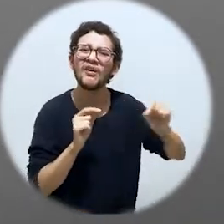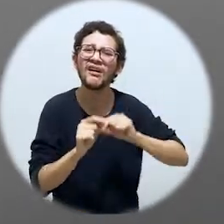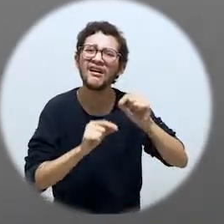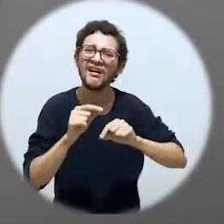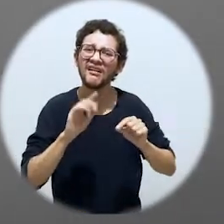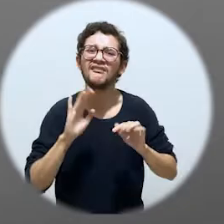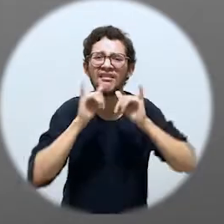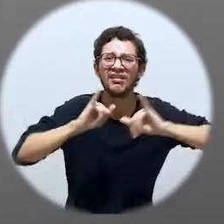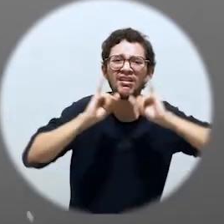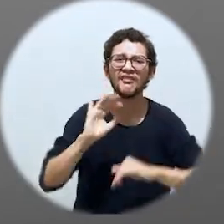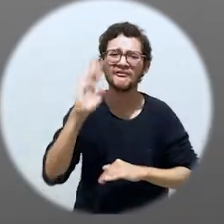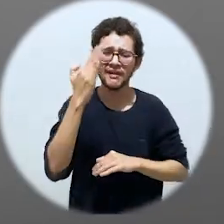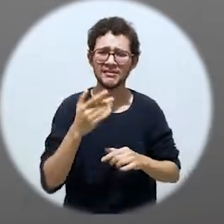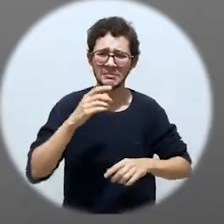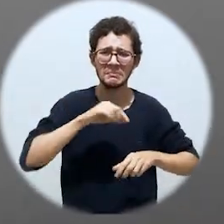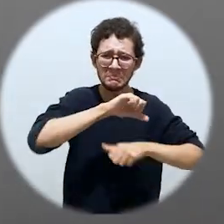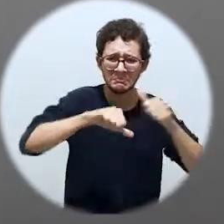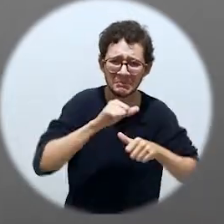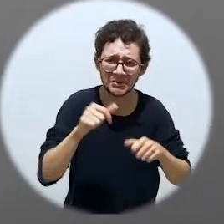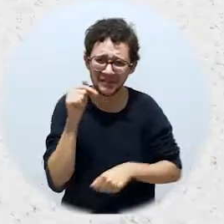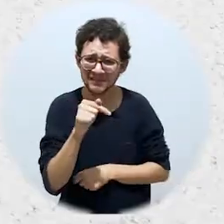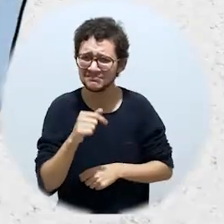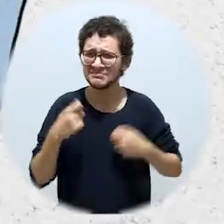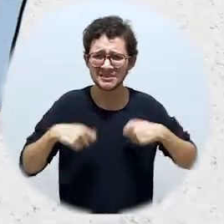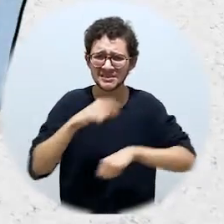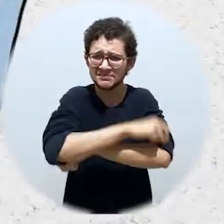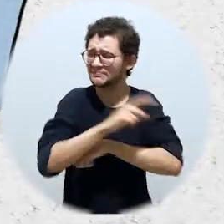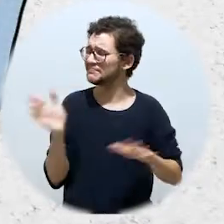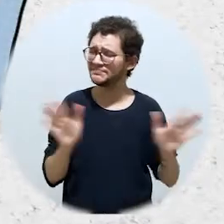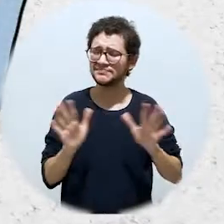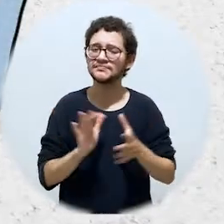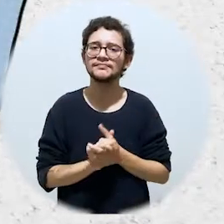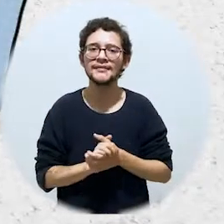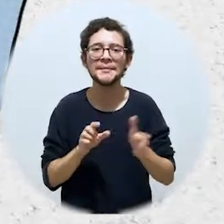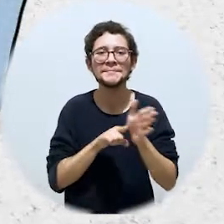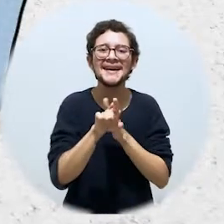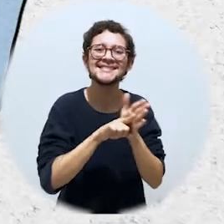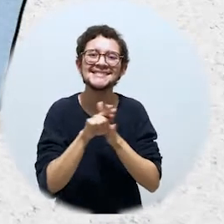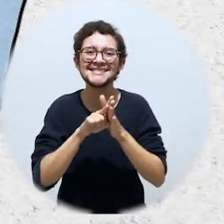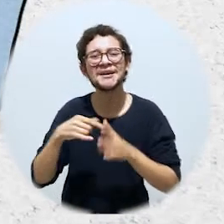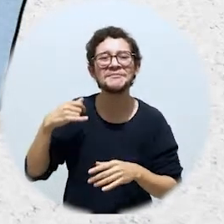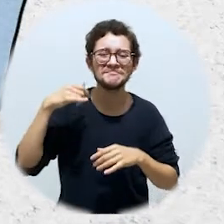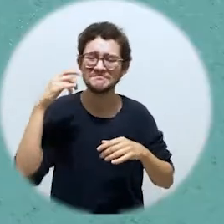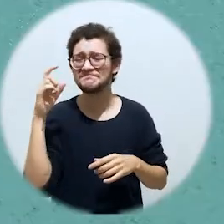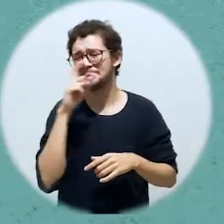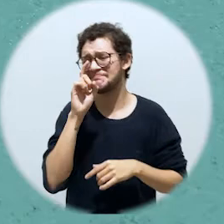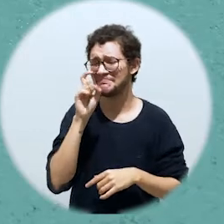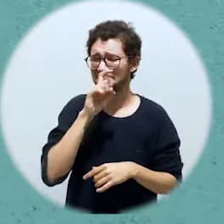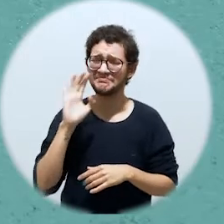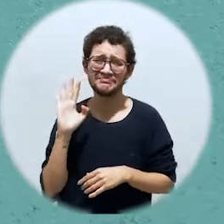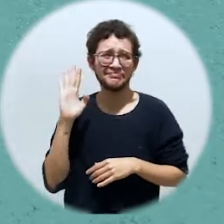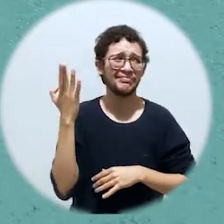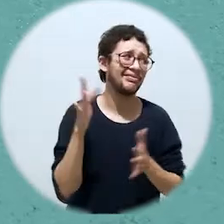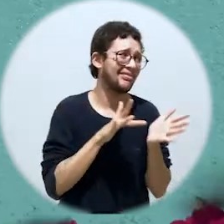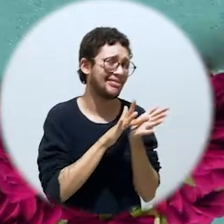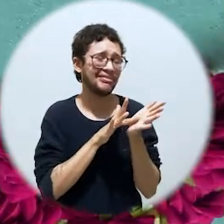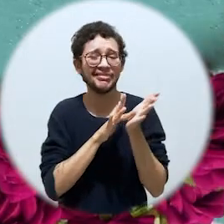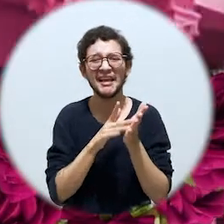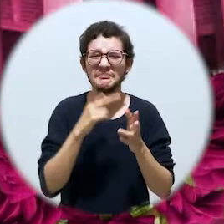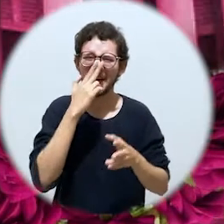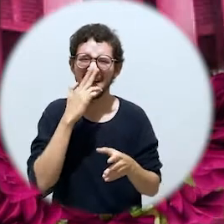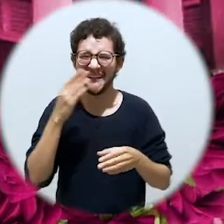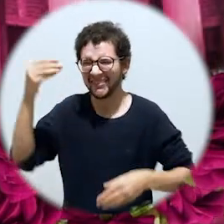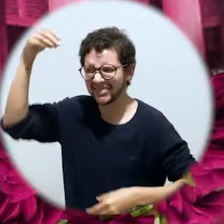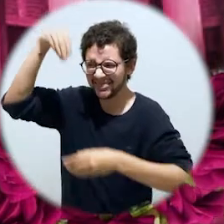mentiras. Não é essa mudança que Mossoró precisa. Pesquisa pra boi dormir. Parece até que a pesquisa